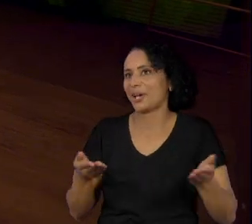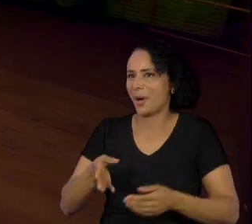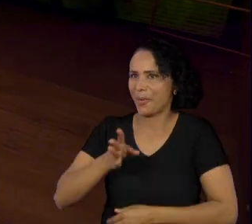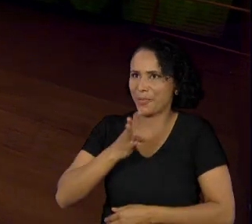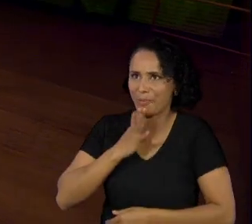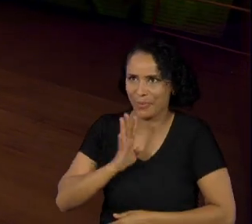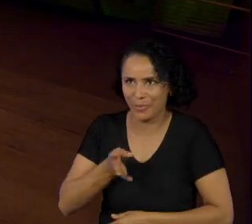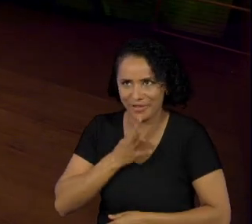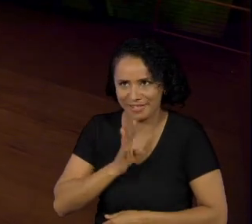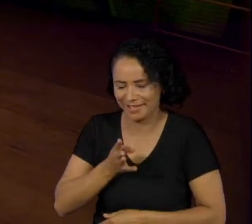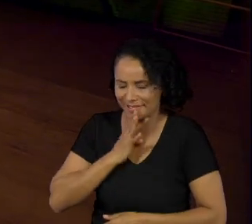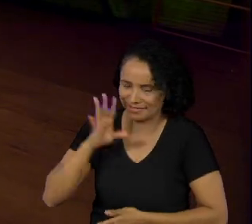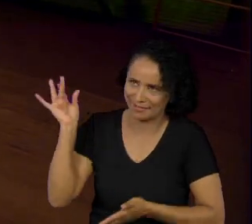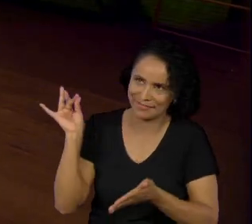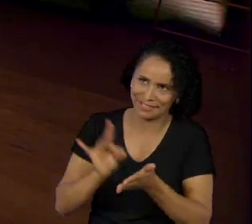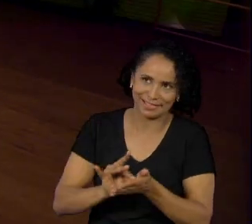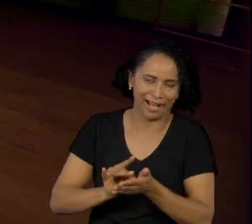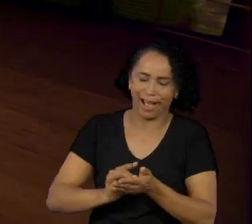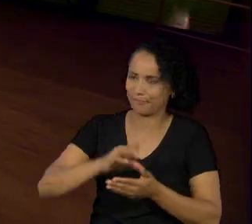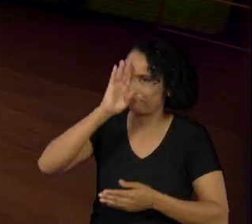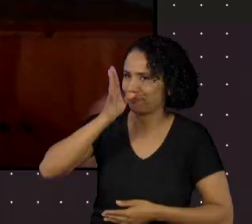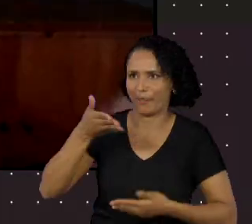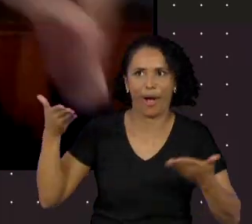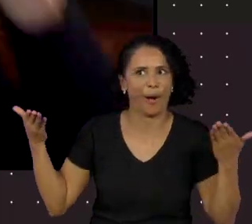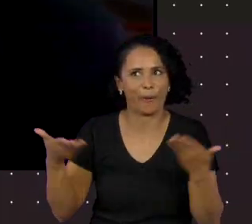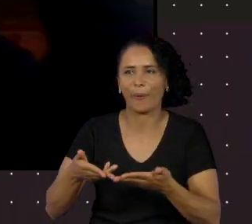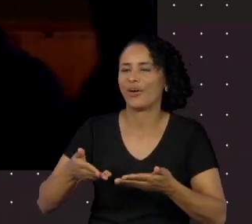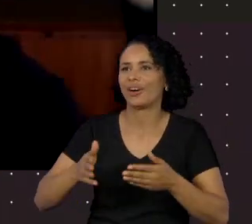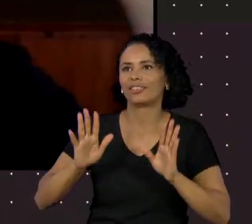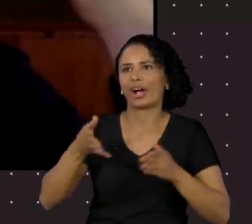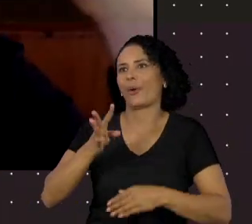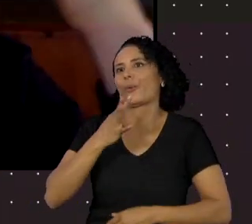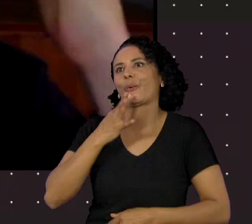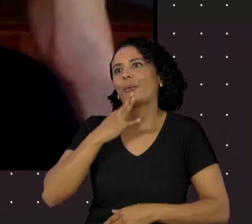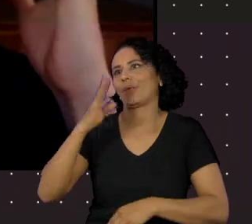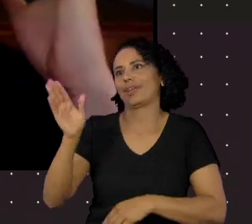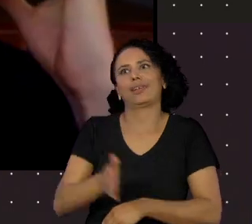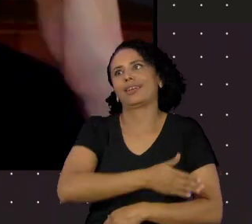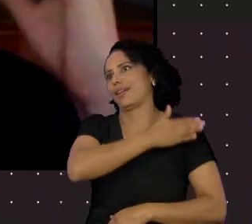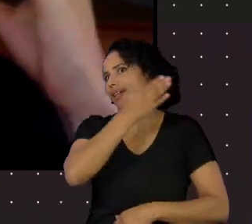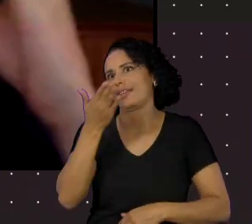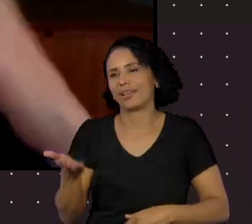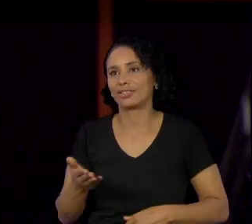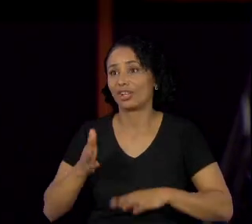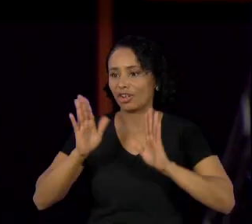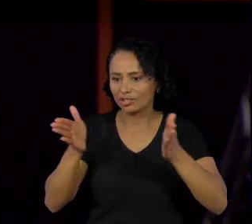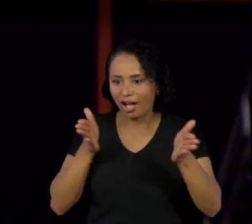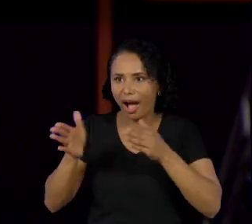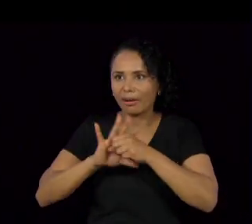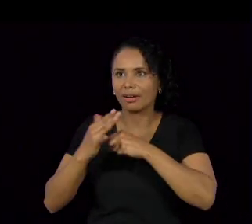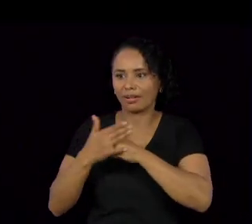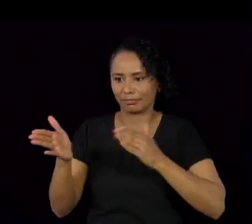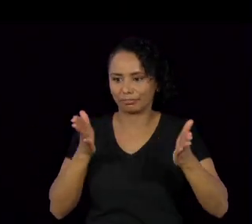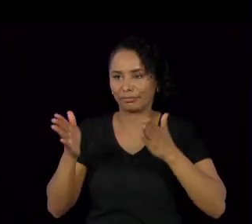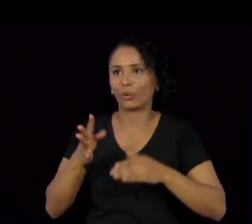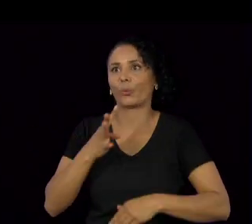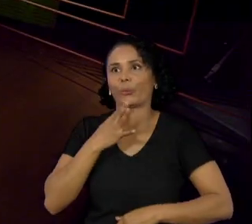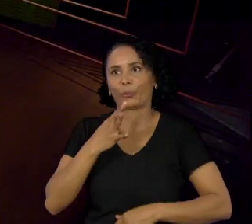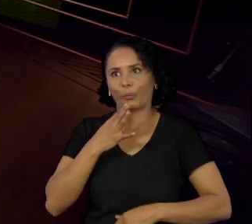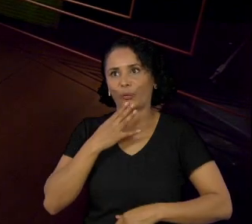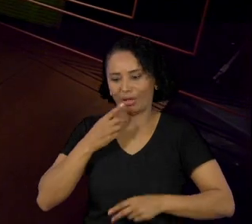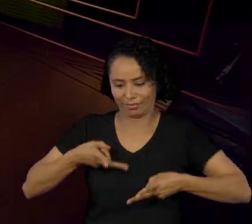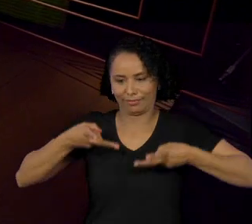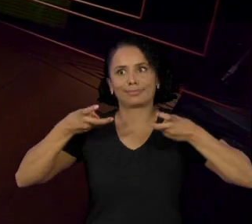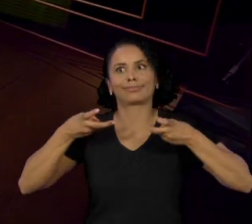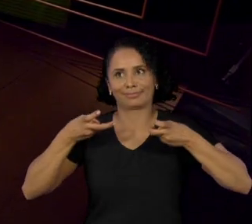Reconheci totalmente, principalmente agora. Cada vez eu reconheço mais, que durante a pandemia a gente está vivendo nesse eterno...